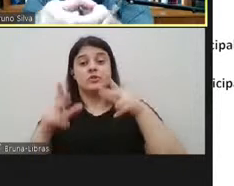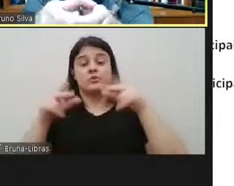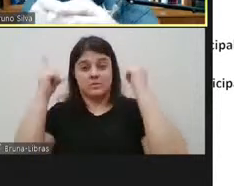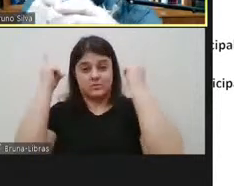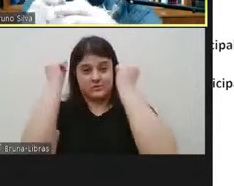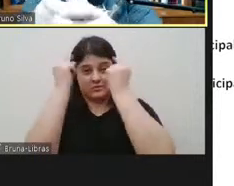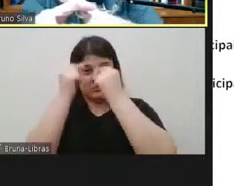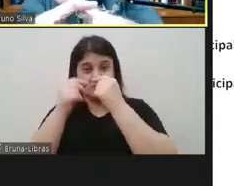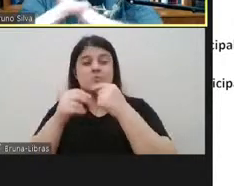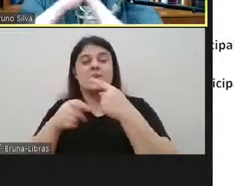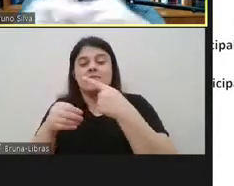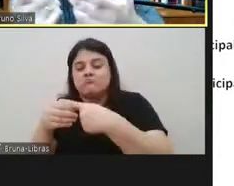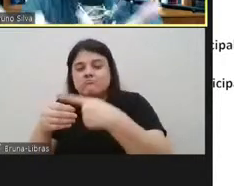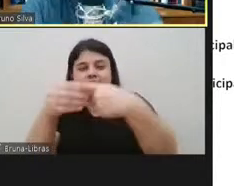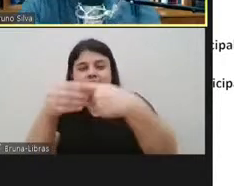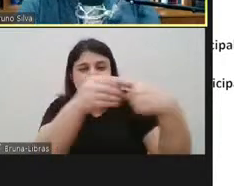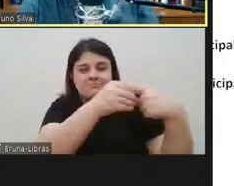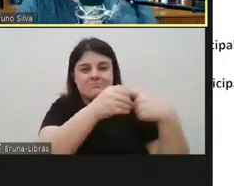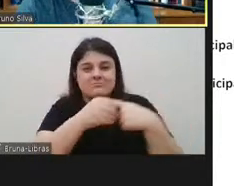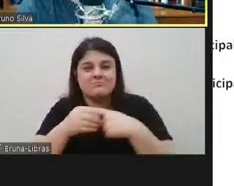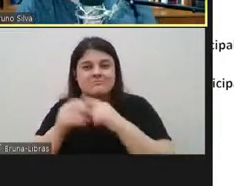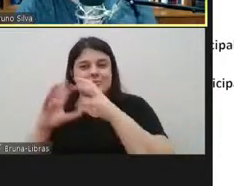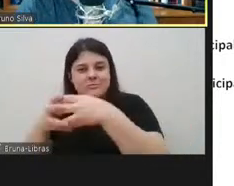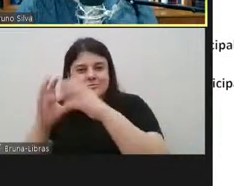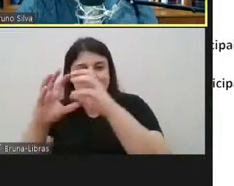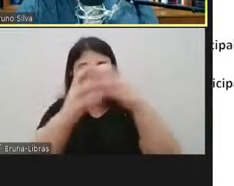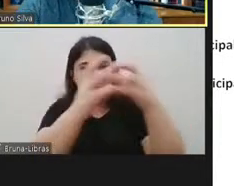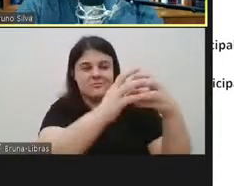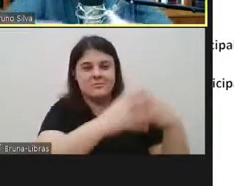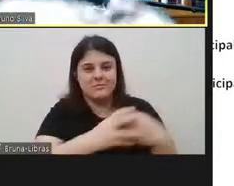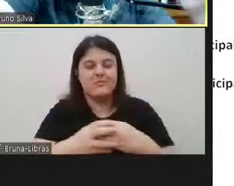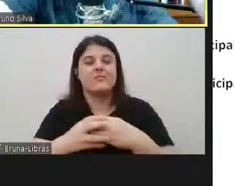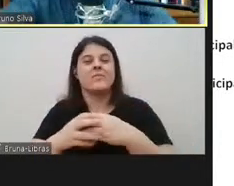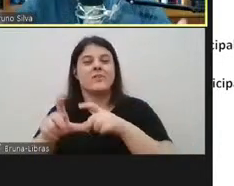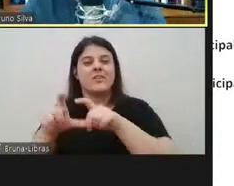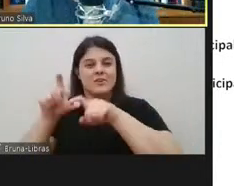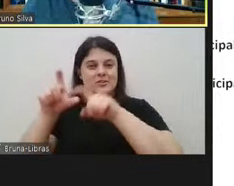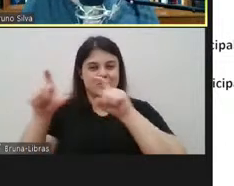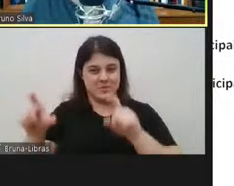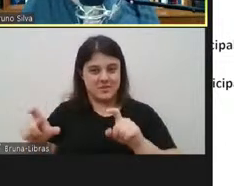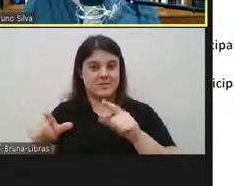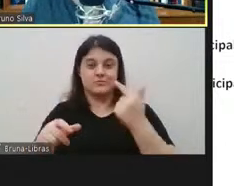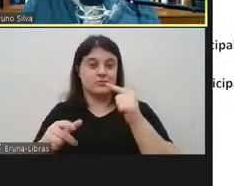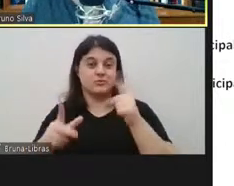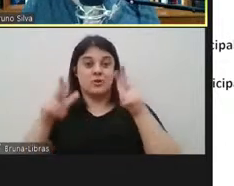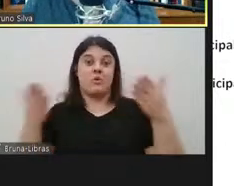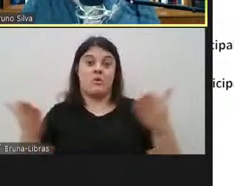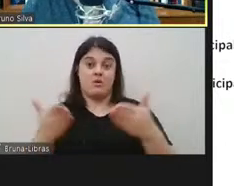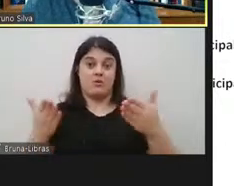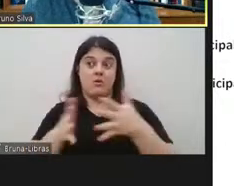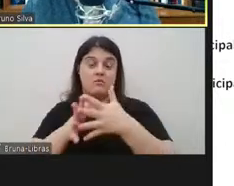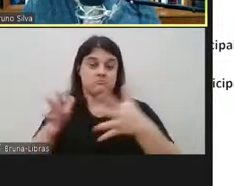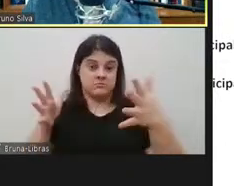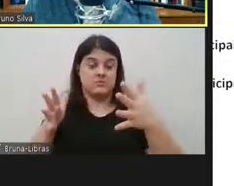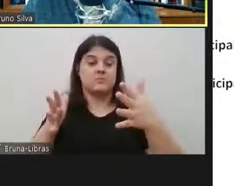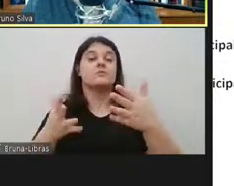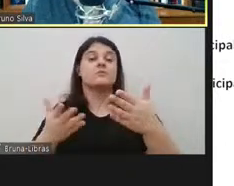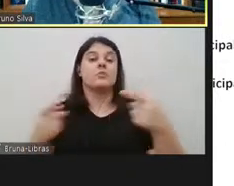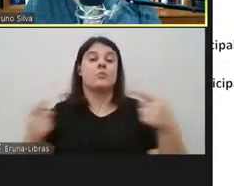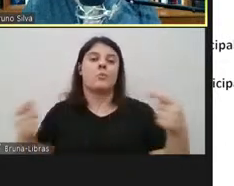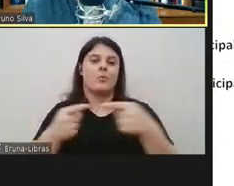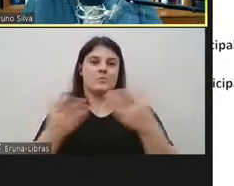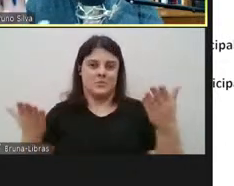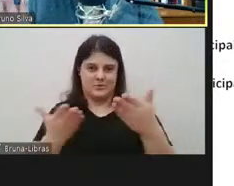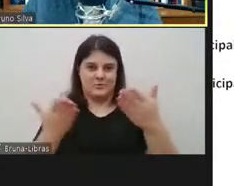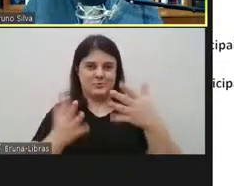mundo grego antigo pequena cidade então as cidades eram os núcleos políticos autônomos né não estados da dimensão como nós estamos habituados no mundo